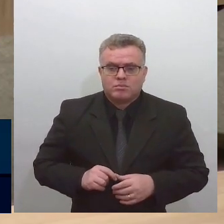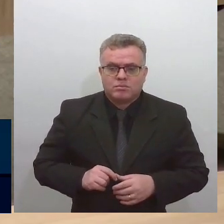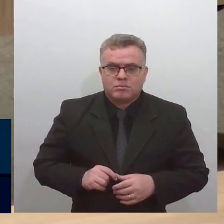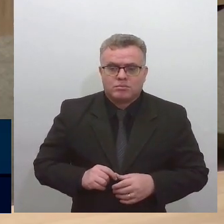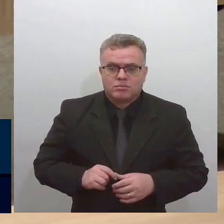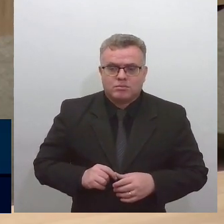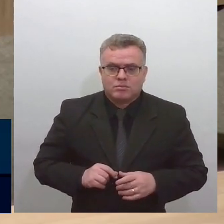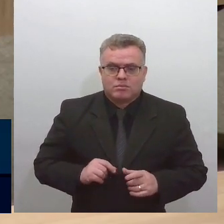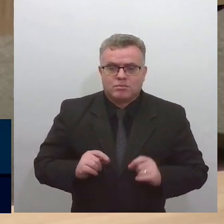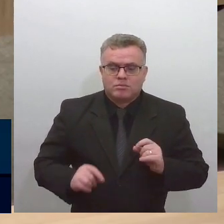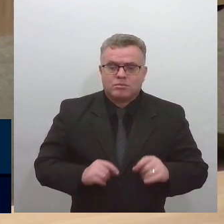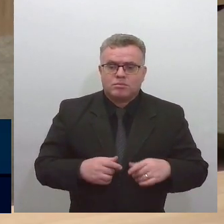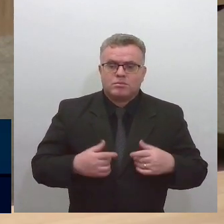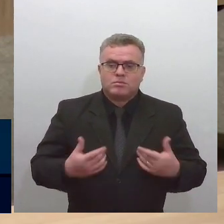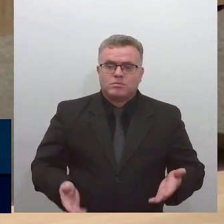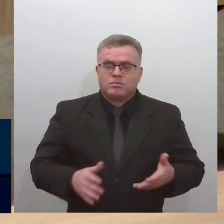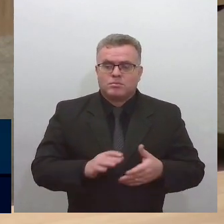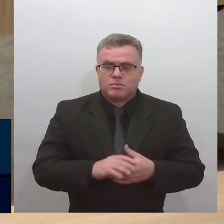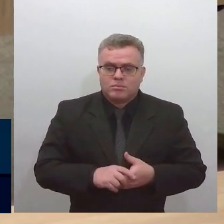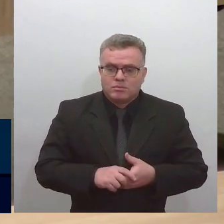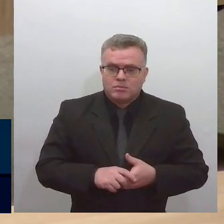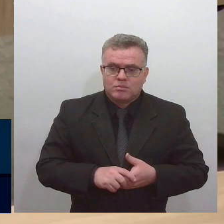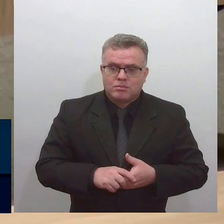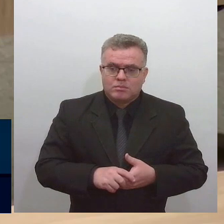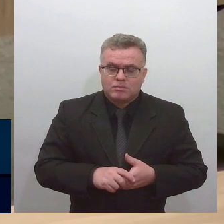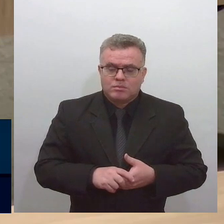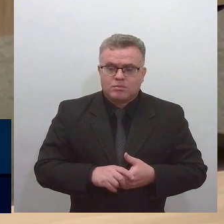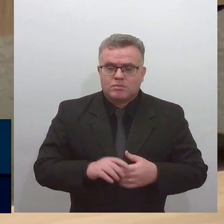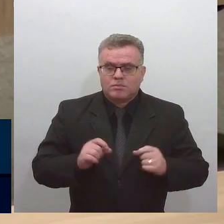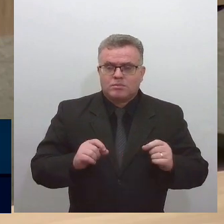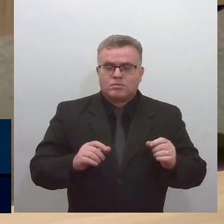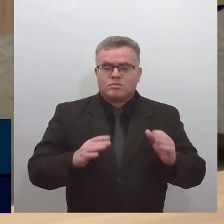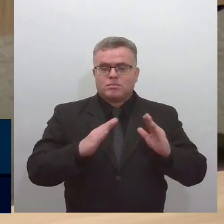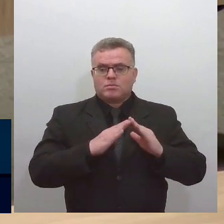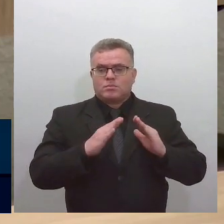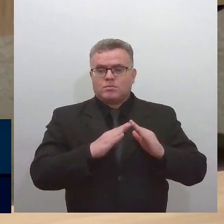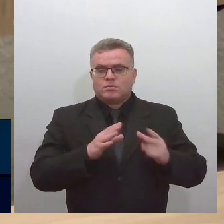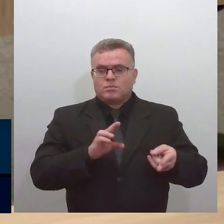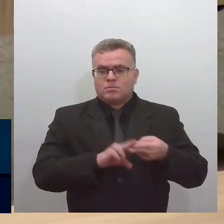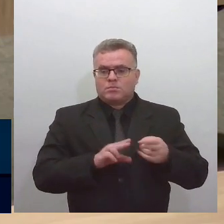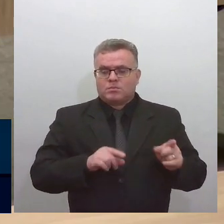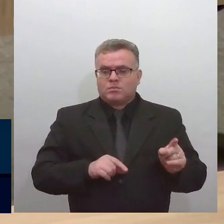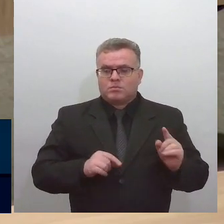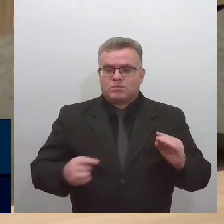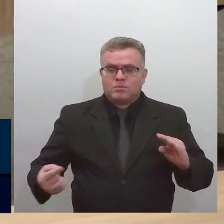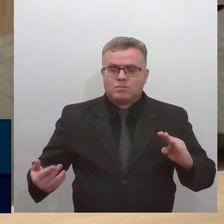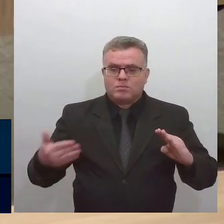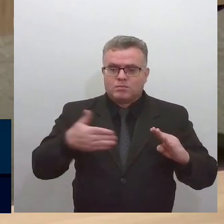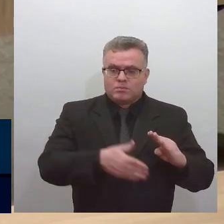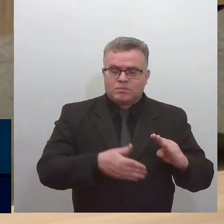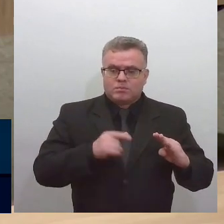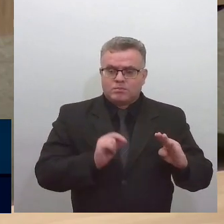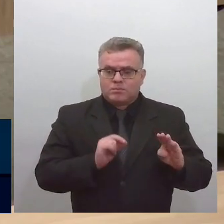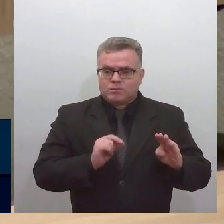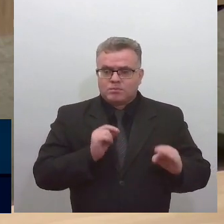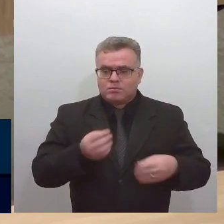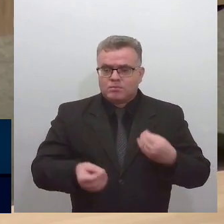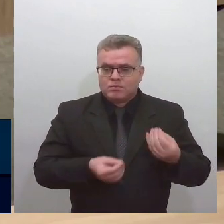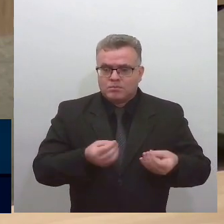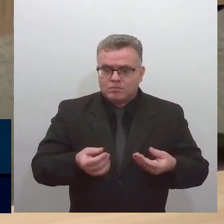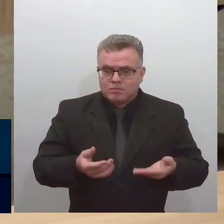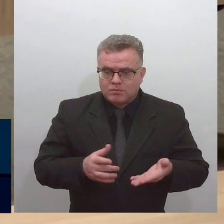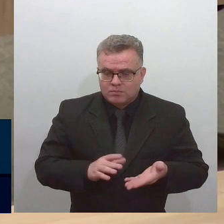detidas lá presas lá no complexo penitenciário quanto a travessia para chegar até para ter acesso até a entrada